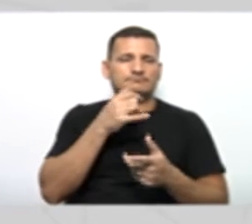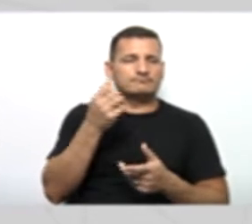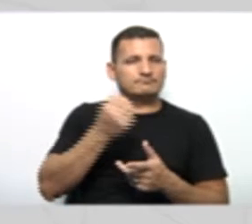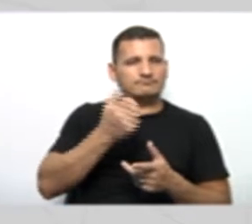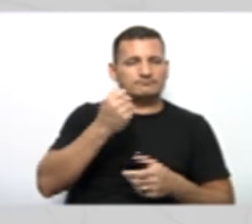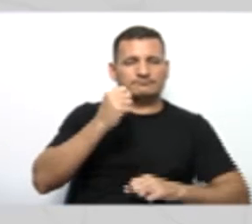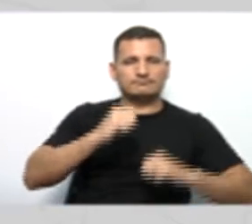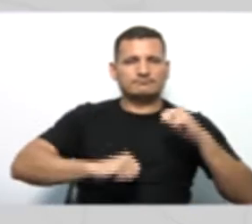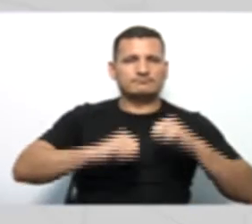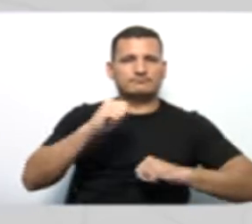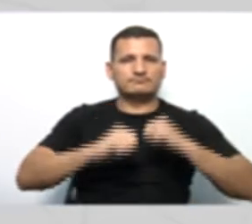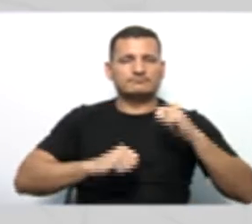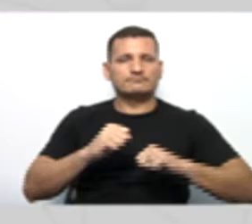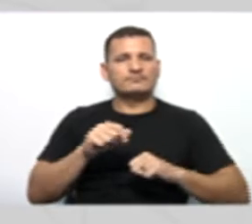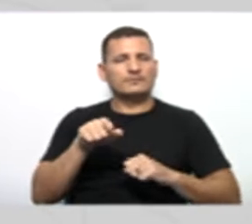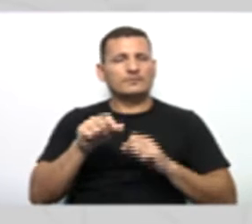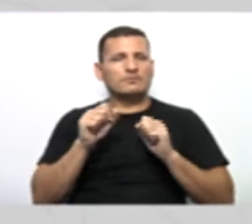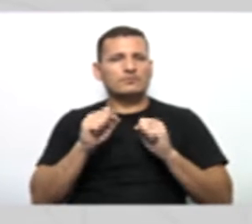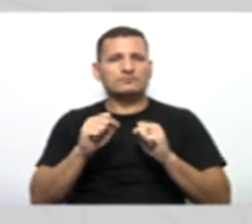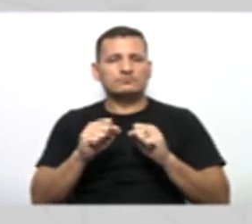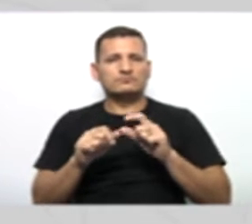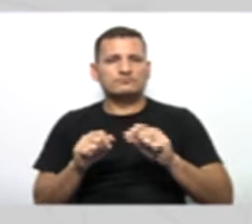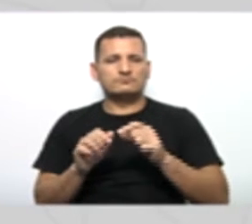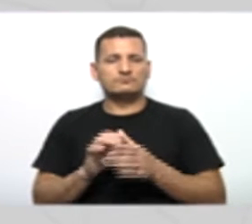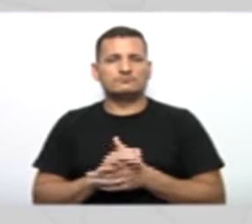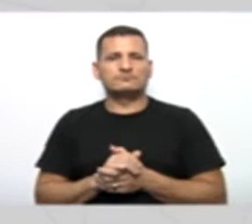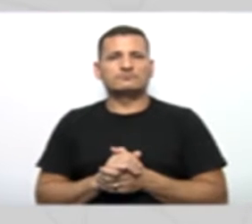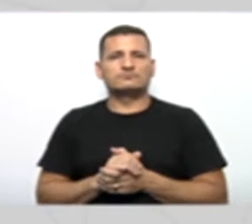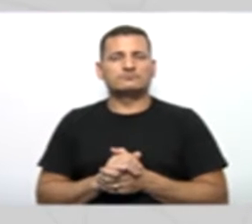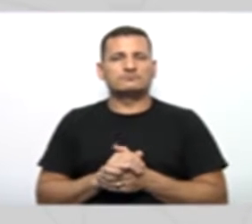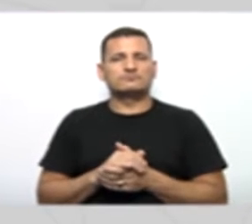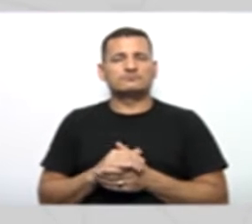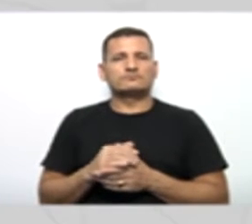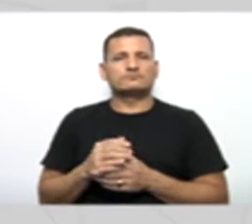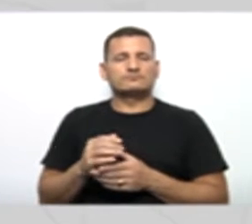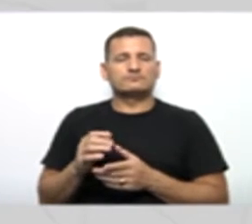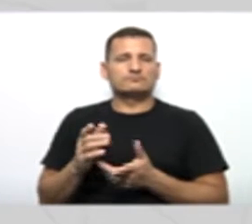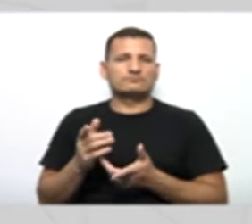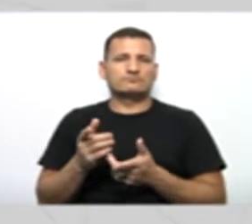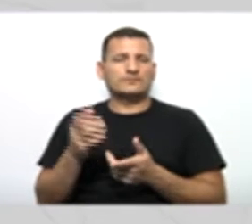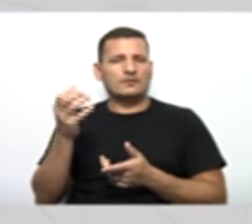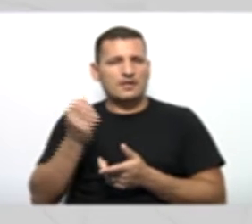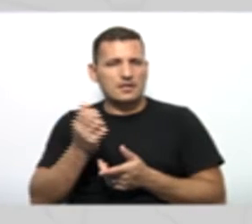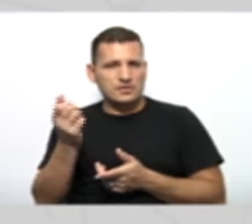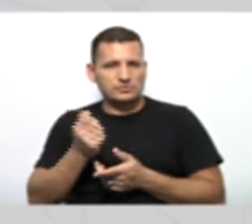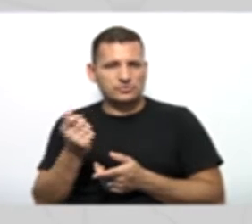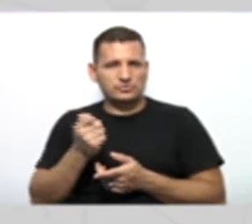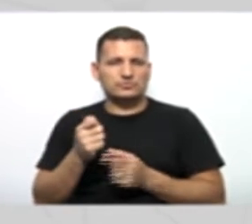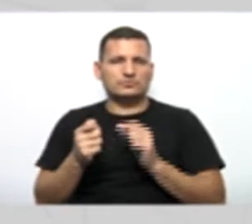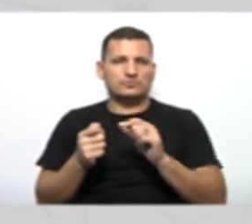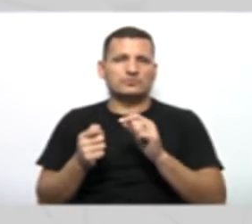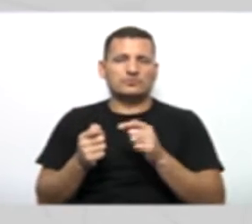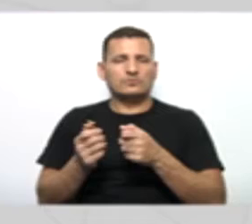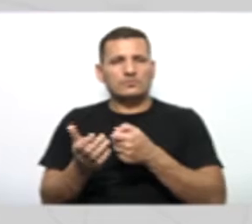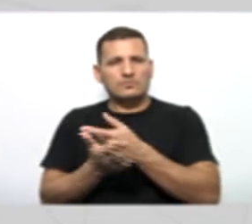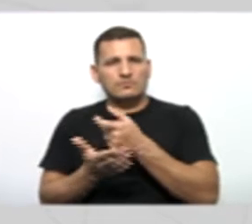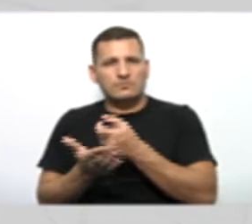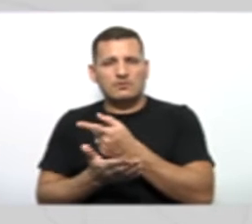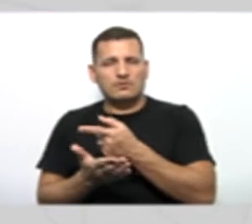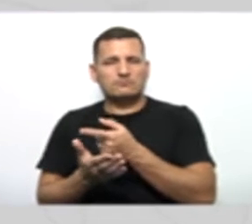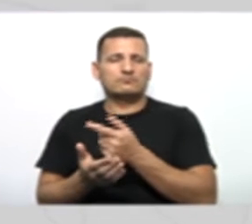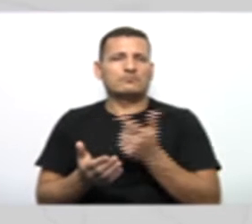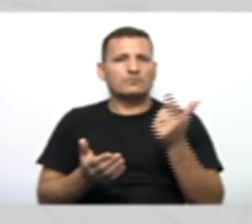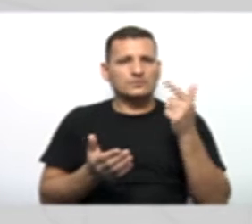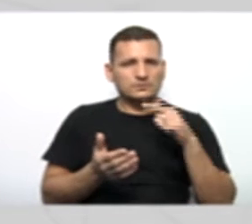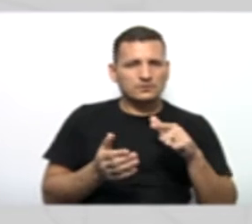procurar um maior controle da matéria-prima que entra para comprar só matéria-prima que